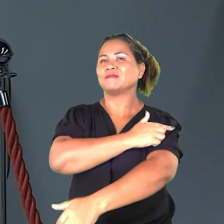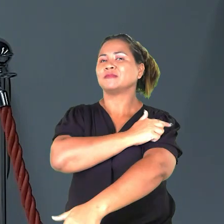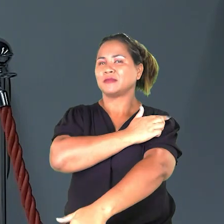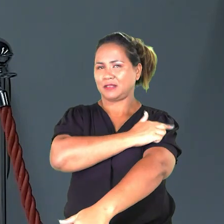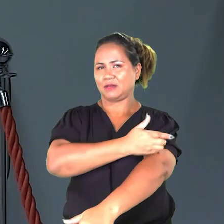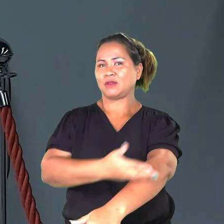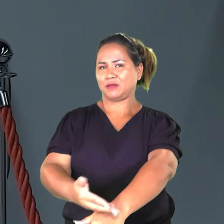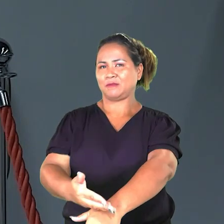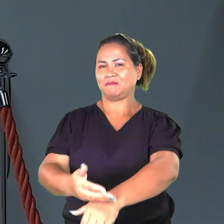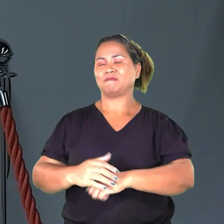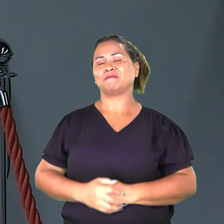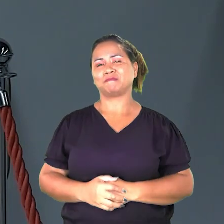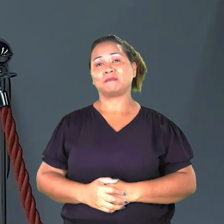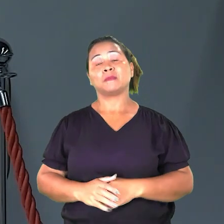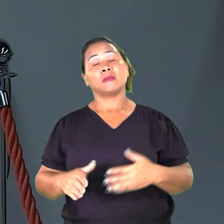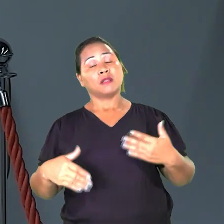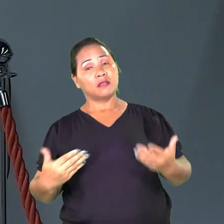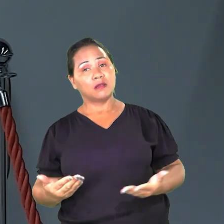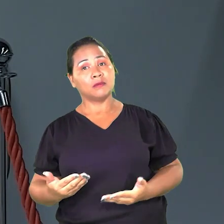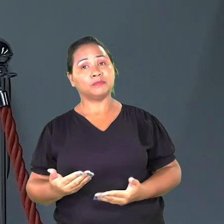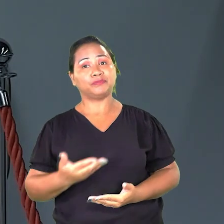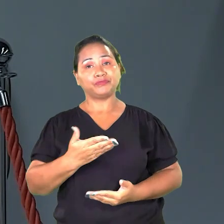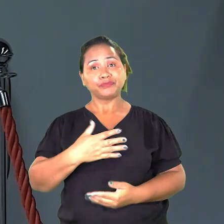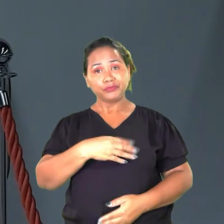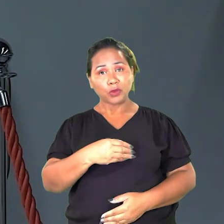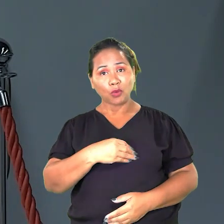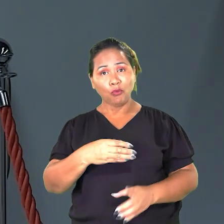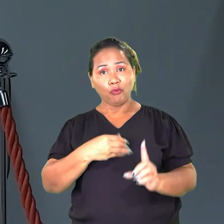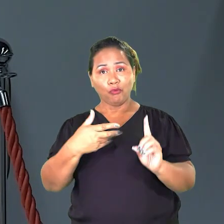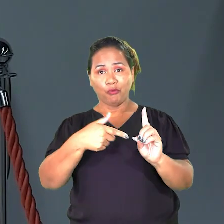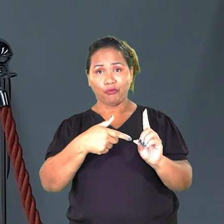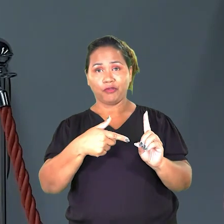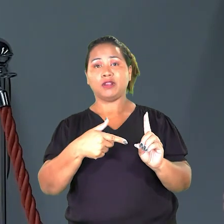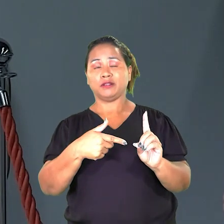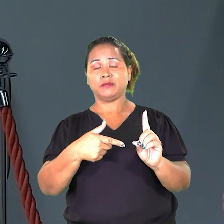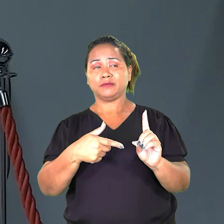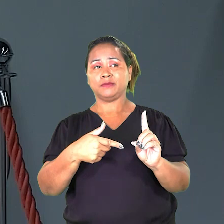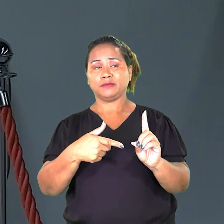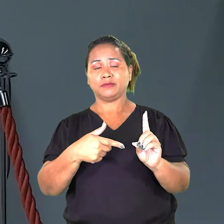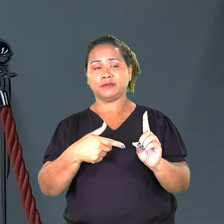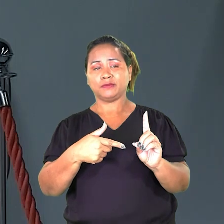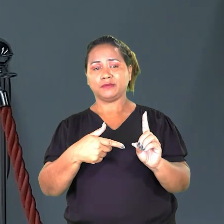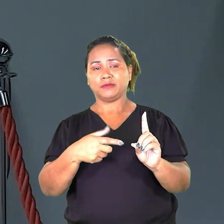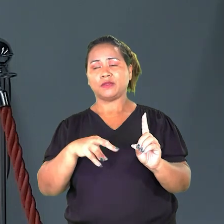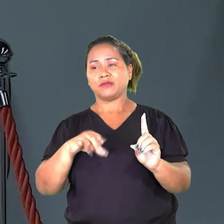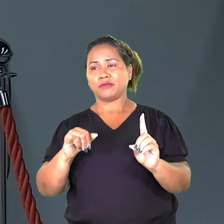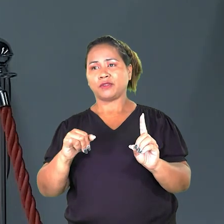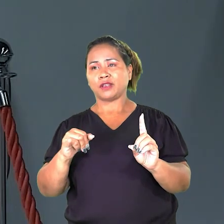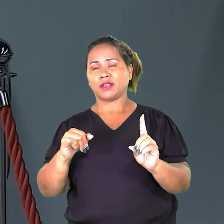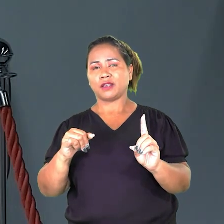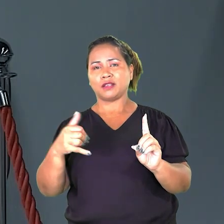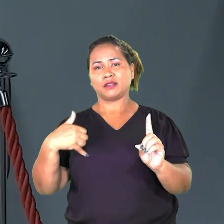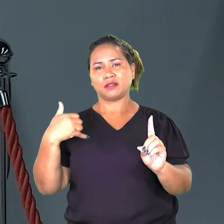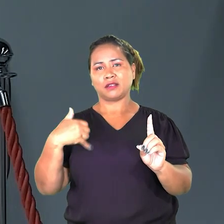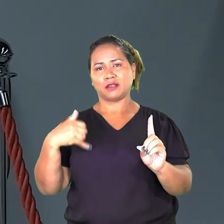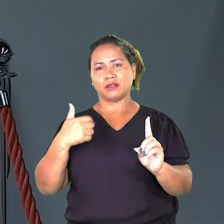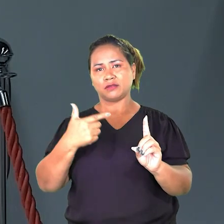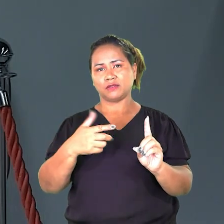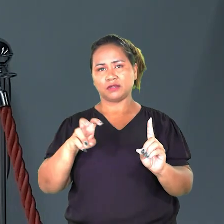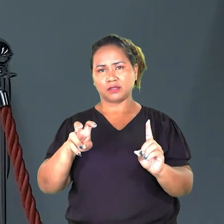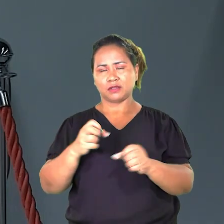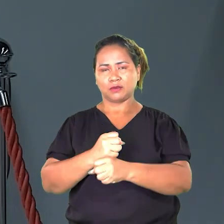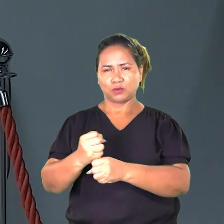e realizar suas ações educativas e culturais. Em 2024, o CEMEL, dileto filho de Paulo